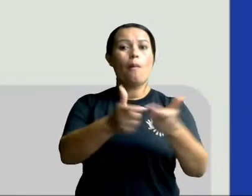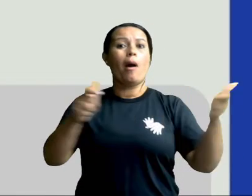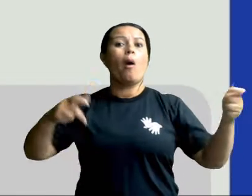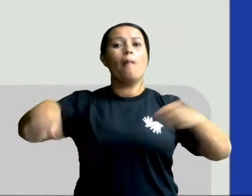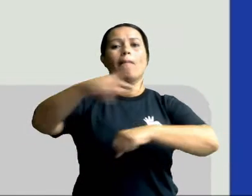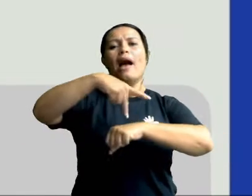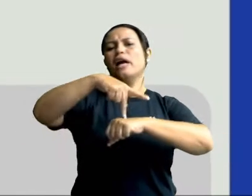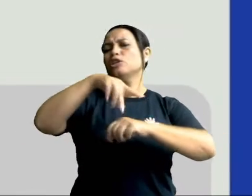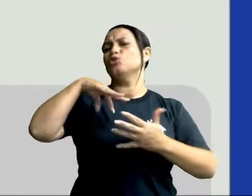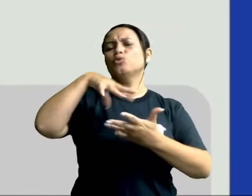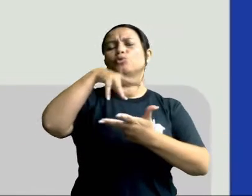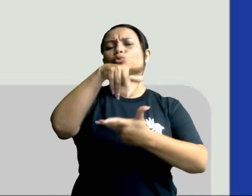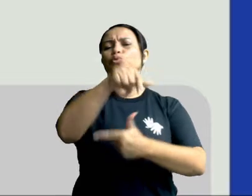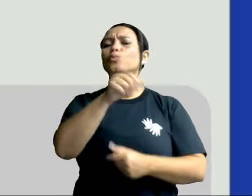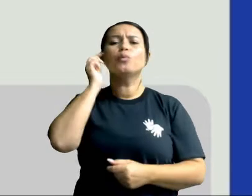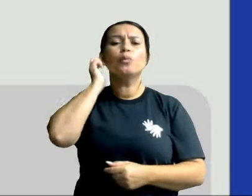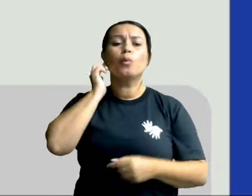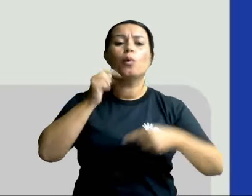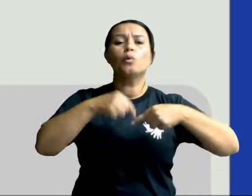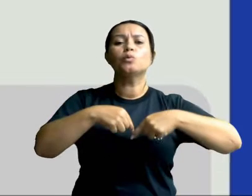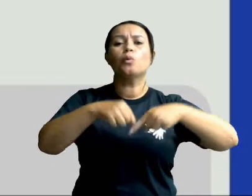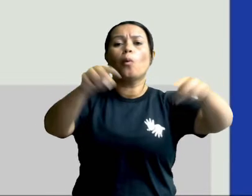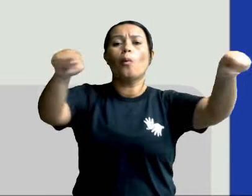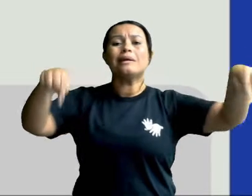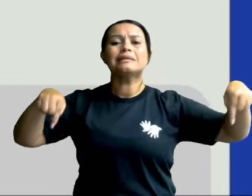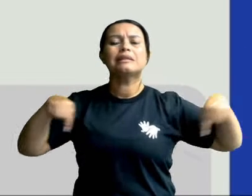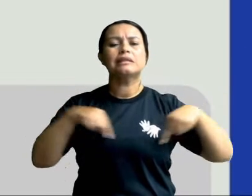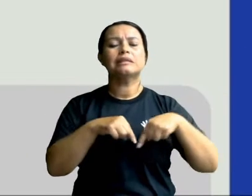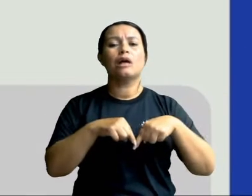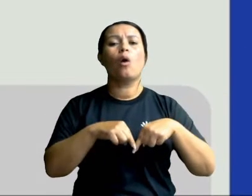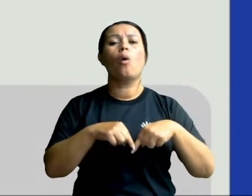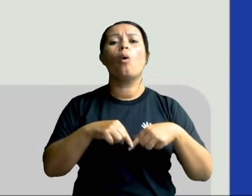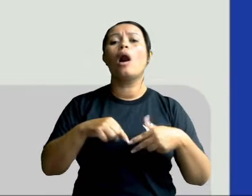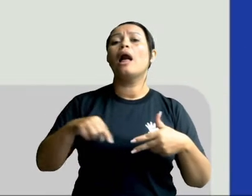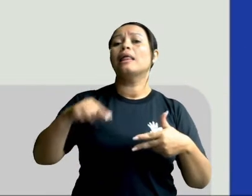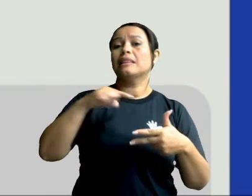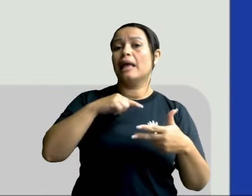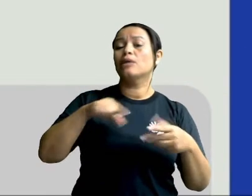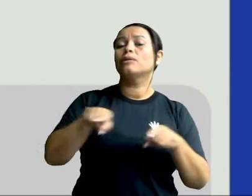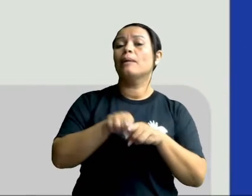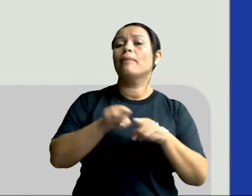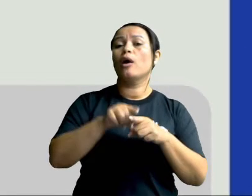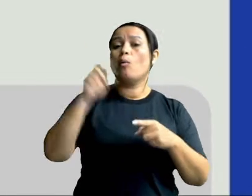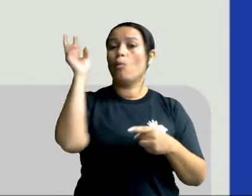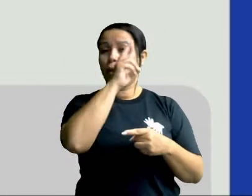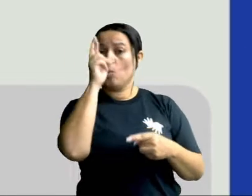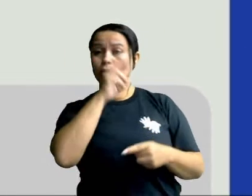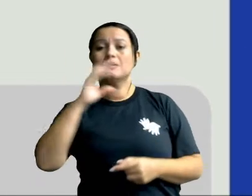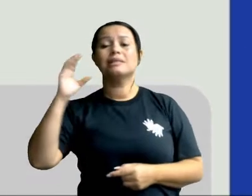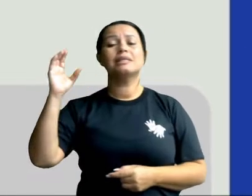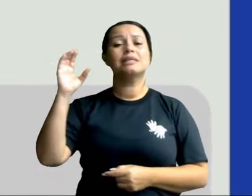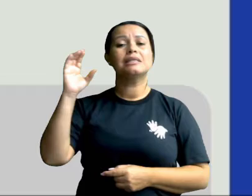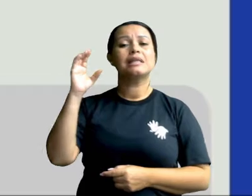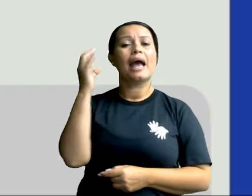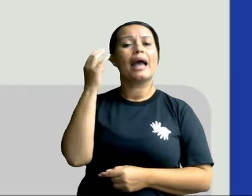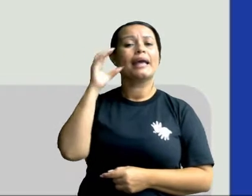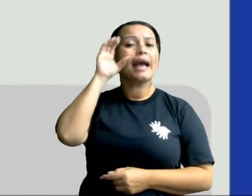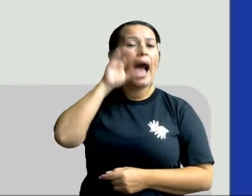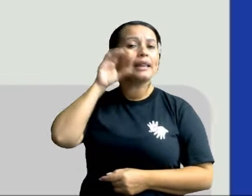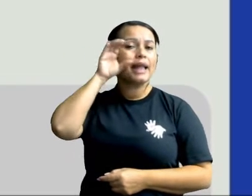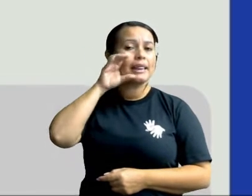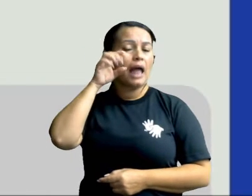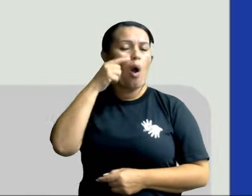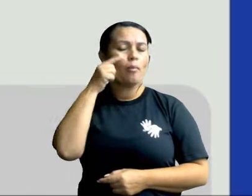extensão territorial, superados apenas por Rússia e Canadá. Então nós temos aqui um